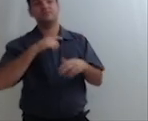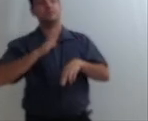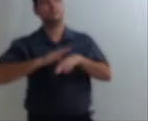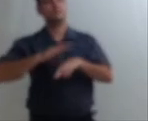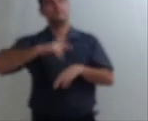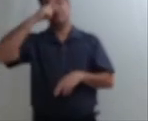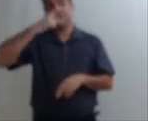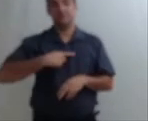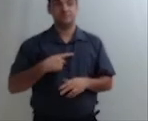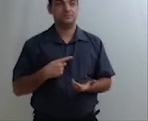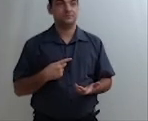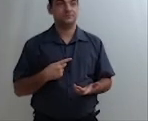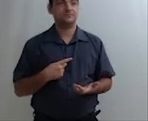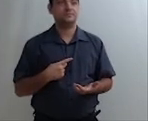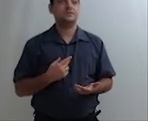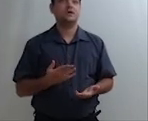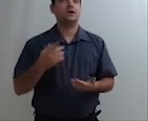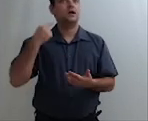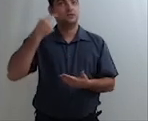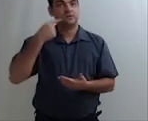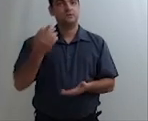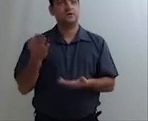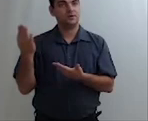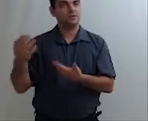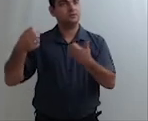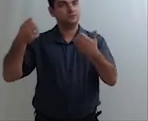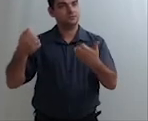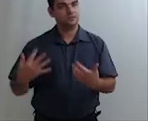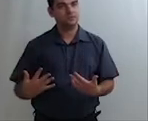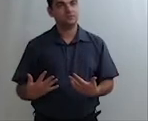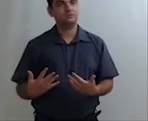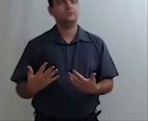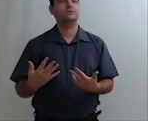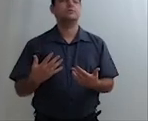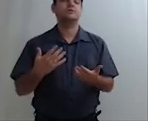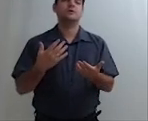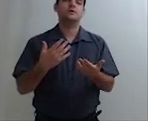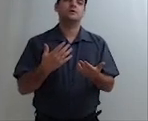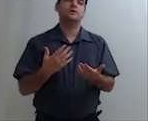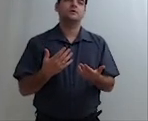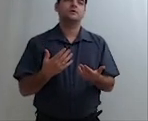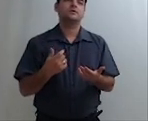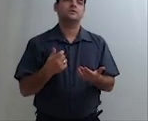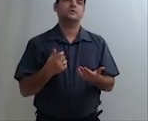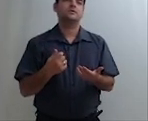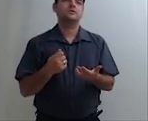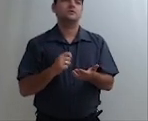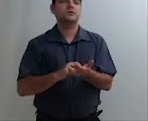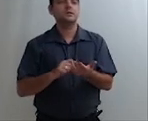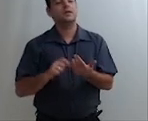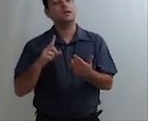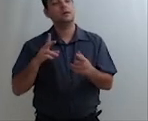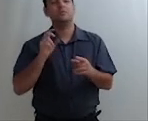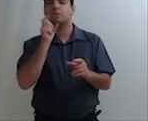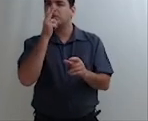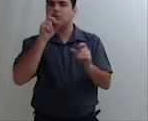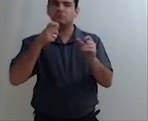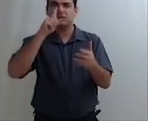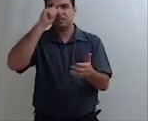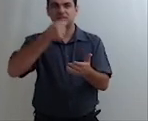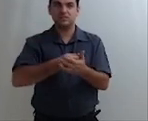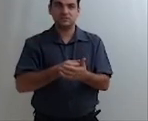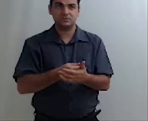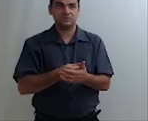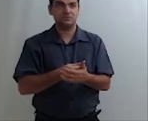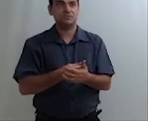a colega no seu parecer menciona e transcreve partes da da decisão condenatória de primeiro grau e